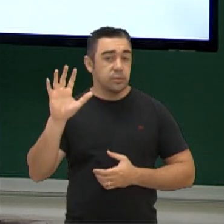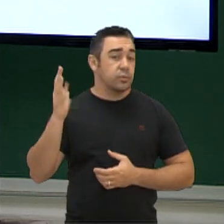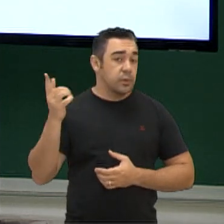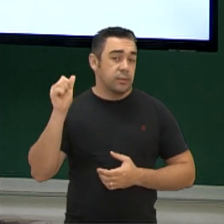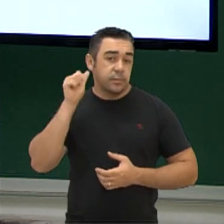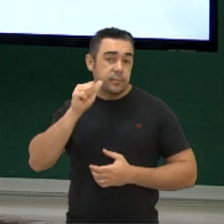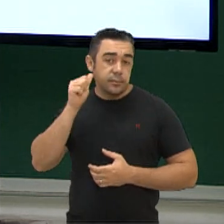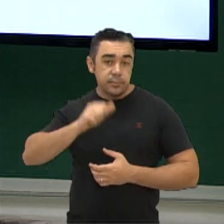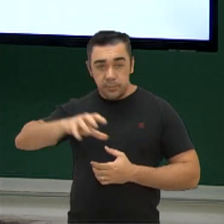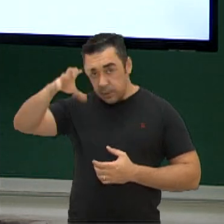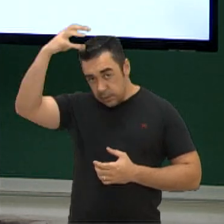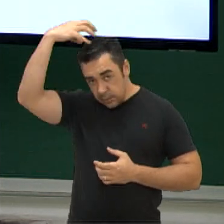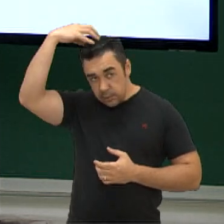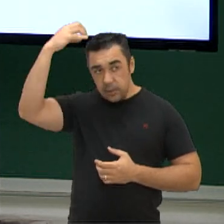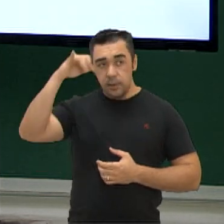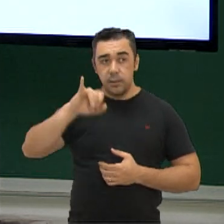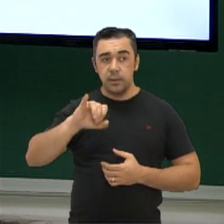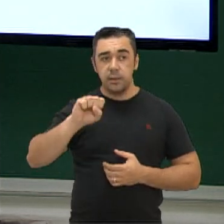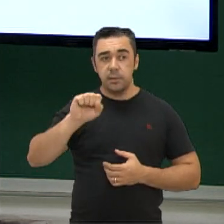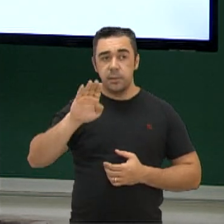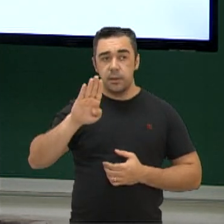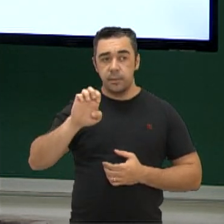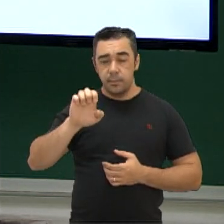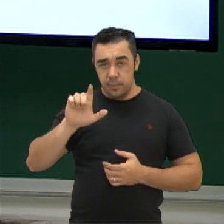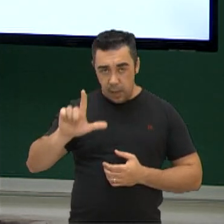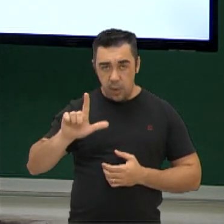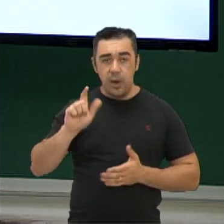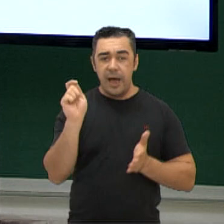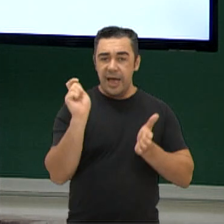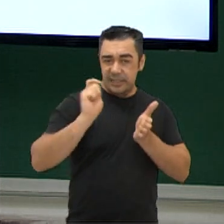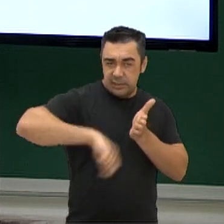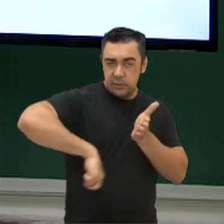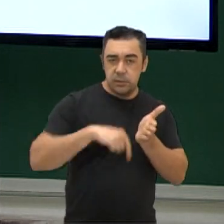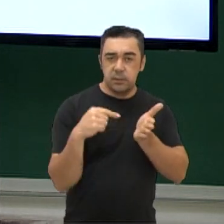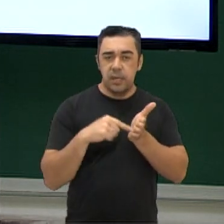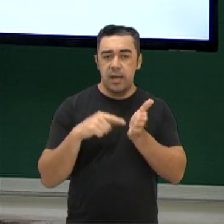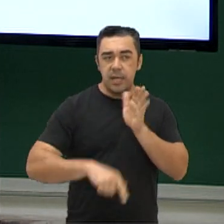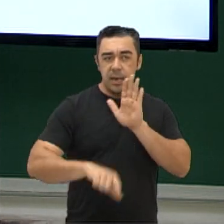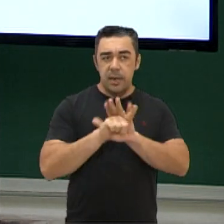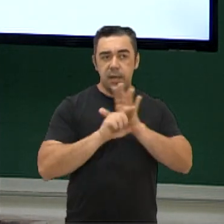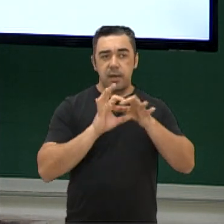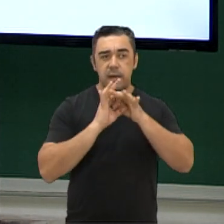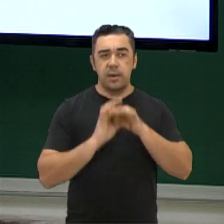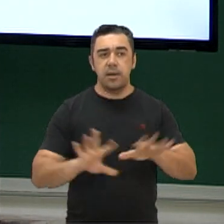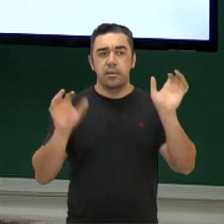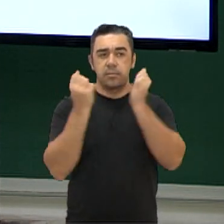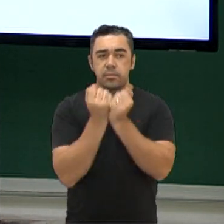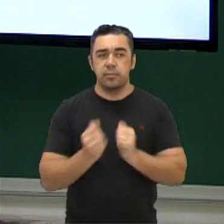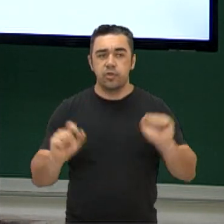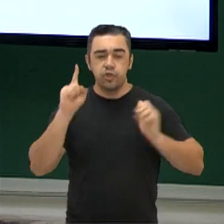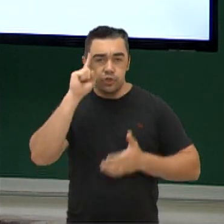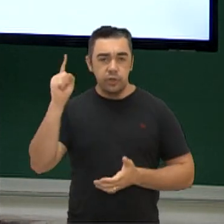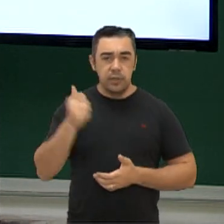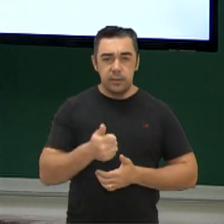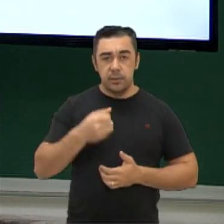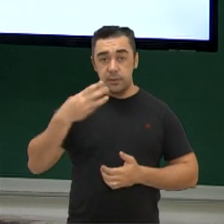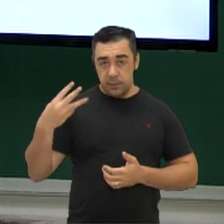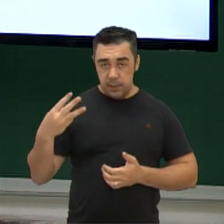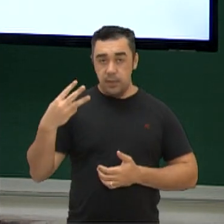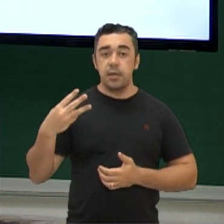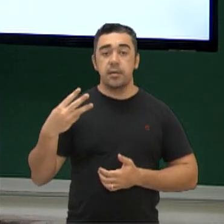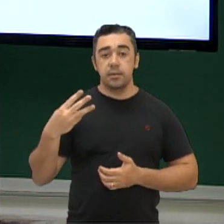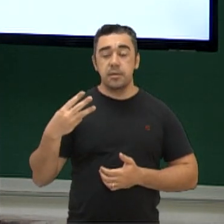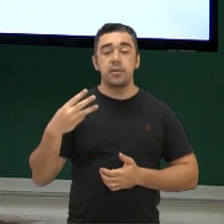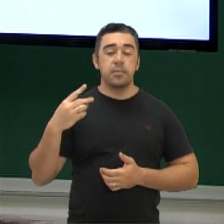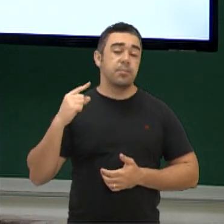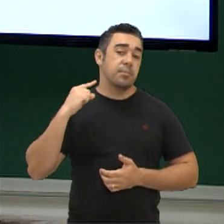com a princesa Isabel, que vai então assinar a Lei Áurea, no dia 13 de maio de 1888.